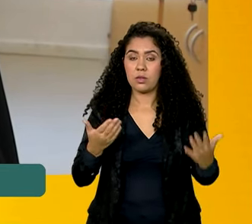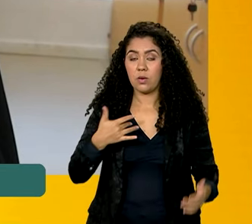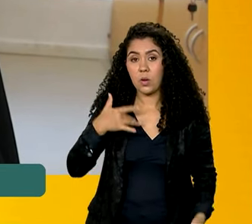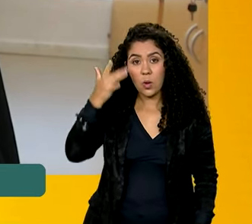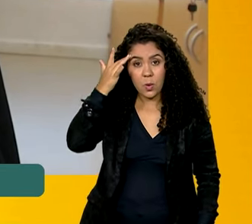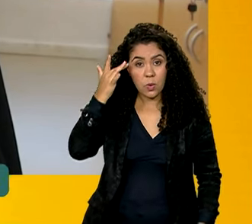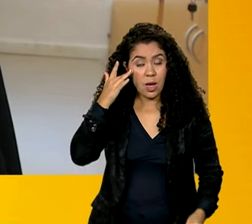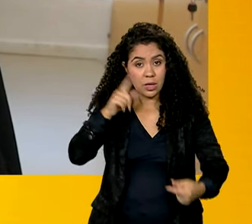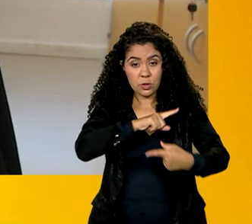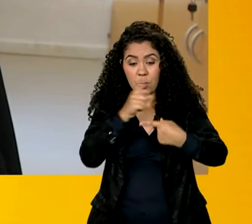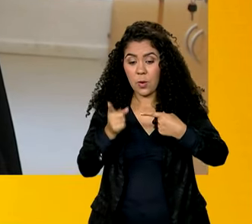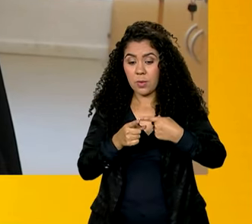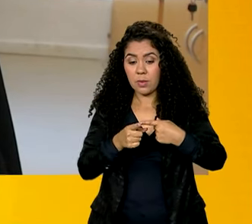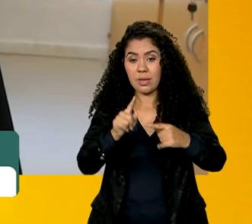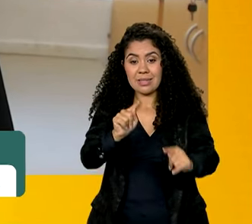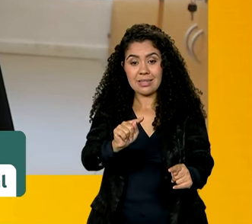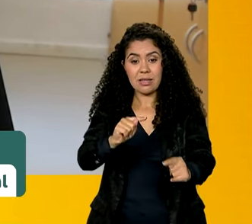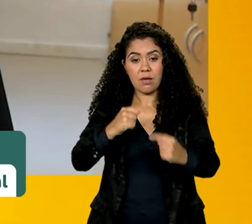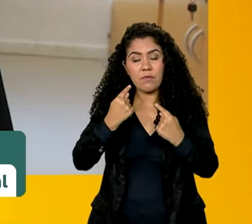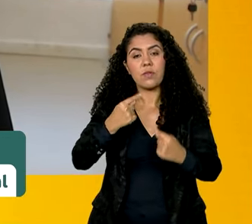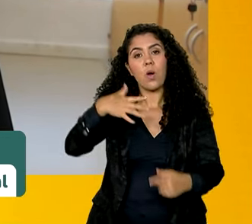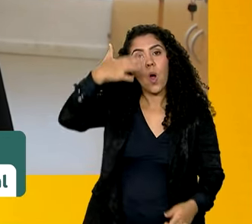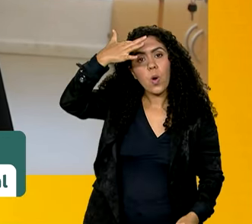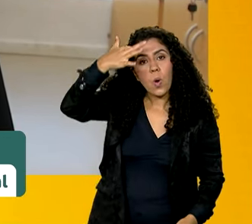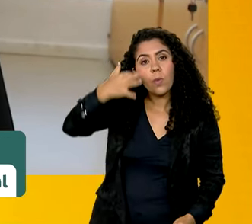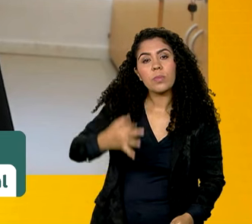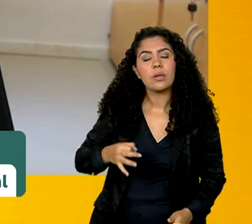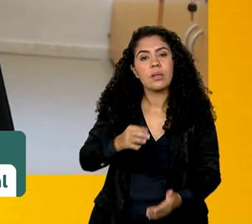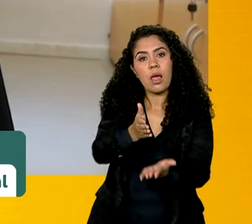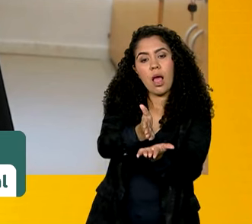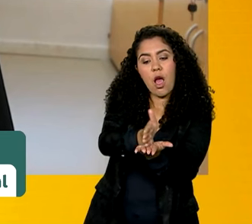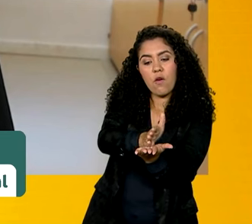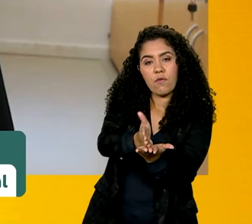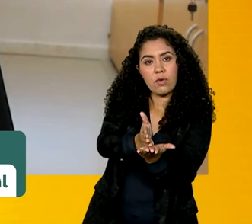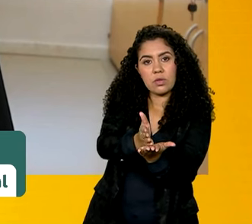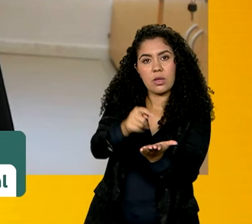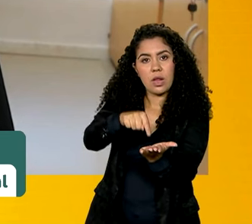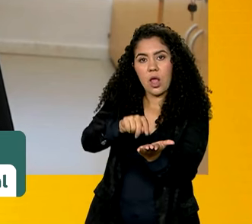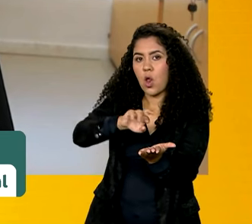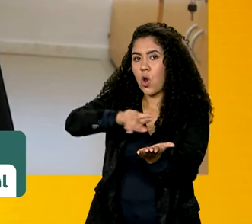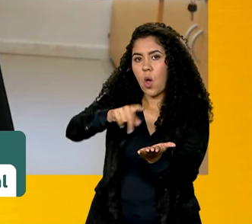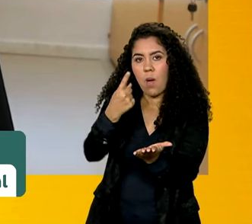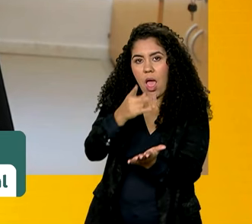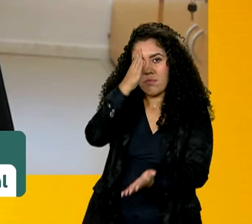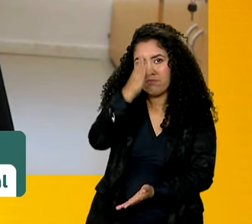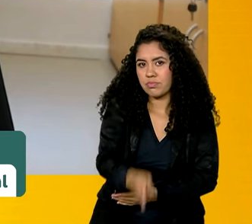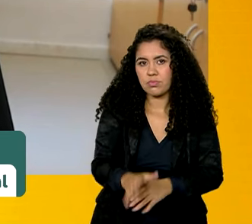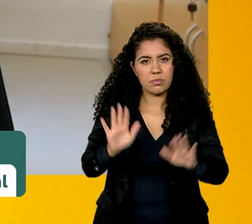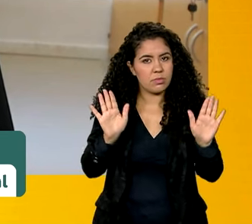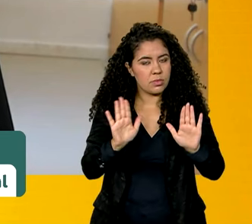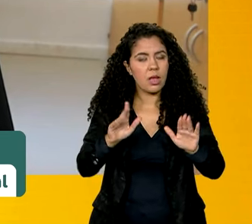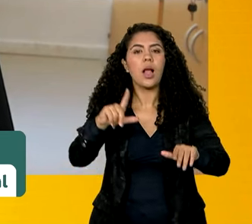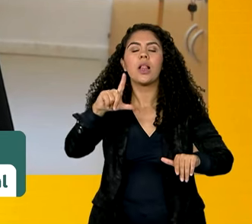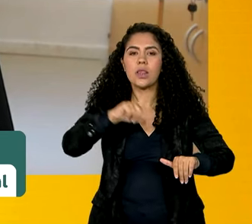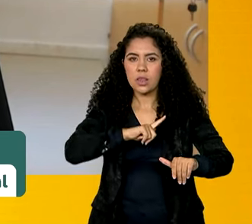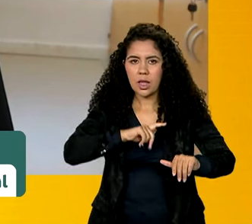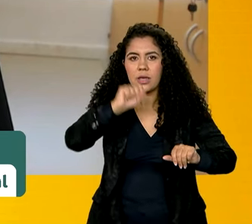primeiro desafio é compreender que a fronteira, ela não é um território homogêneo. A gente tem diferenças